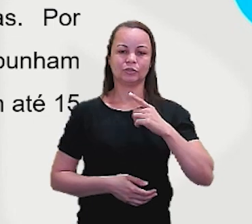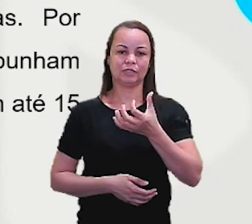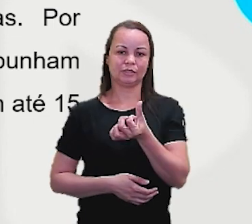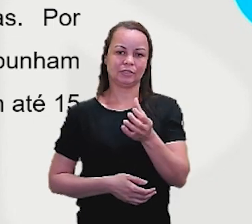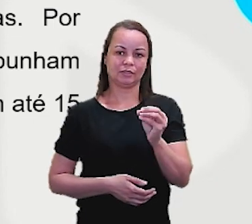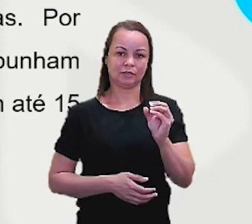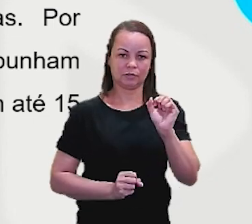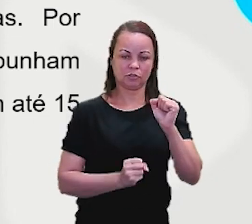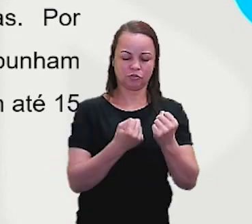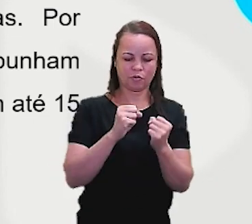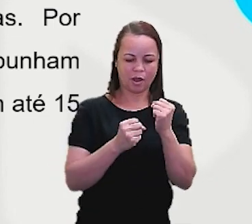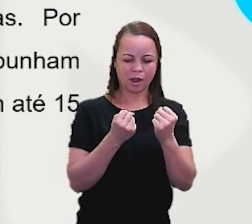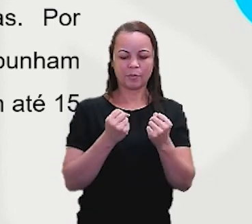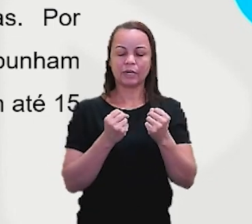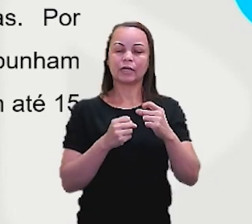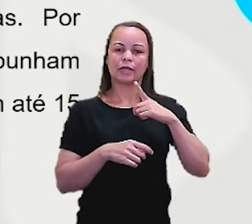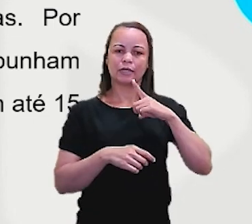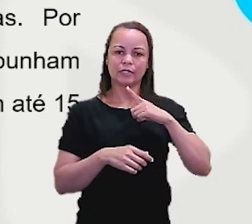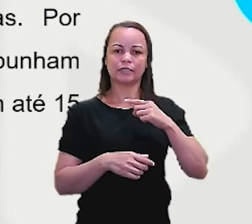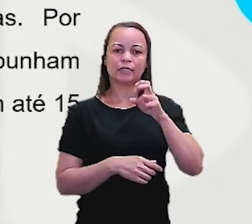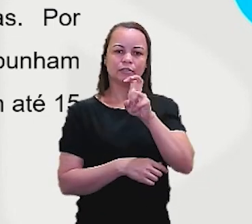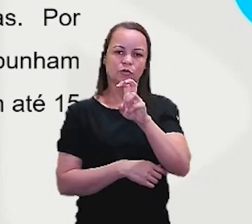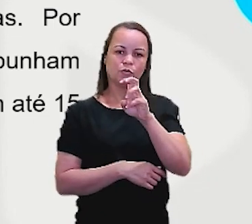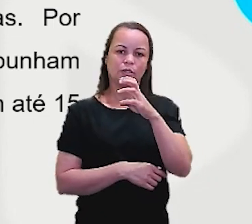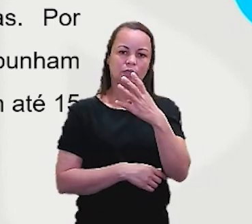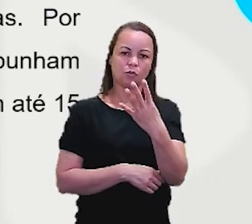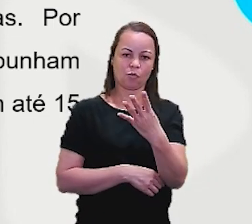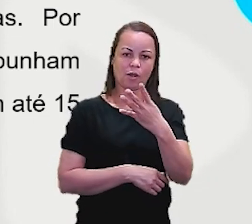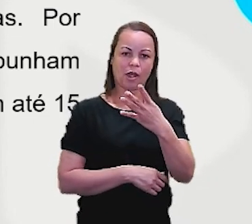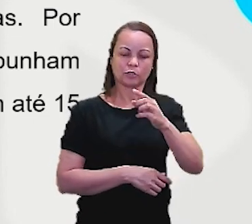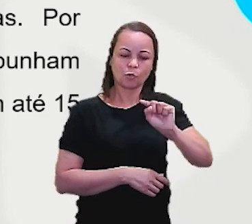e empregava 54 mil operários em